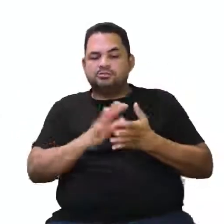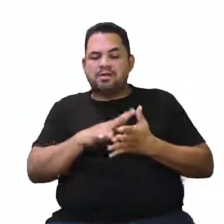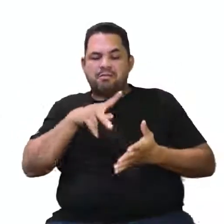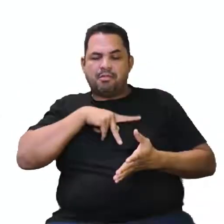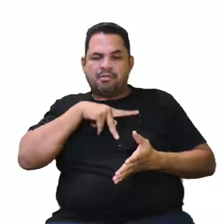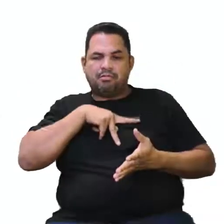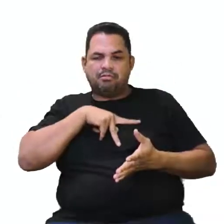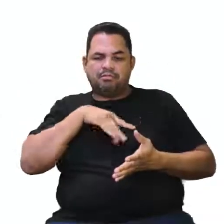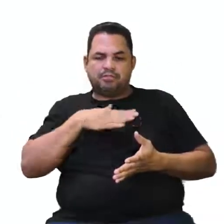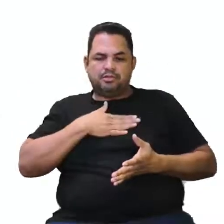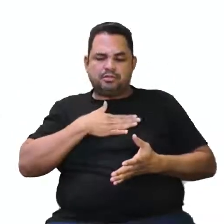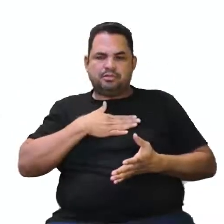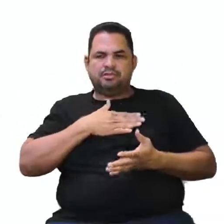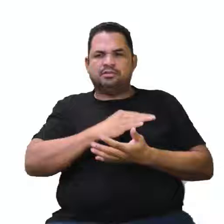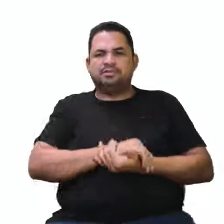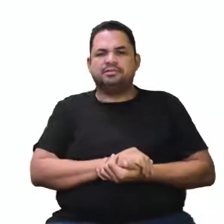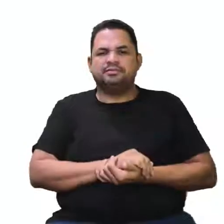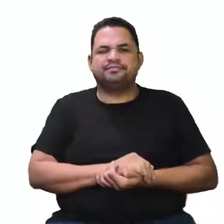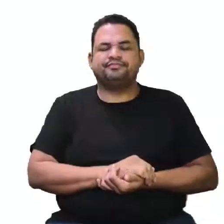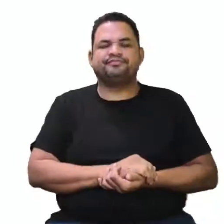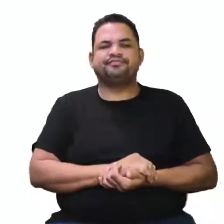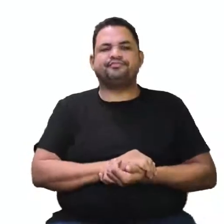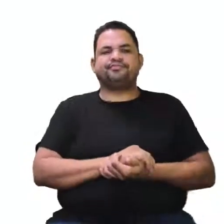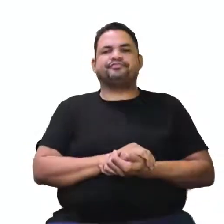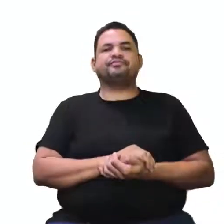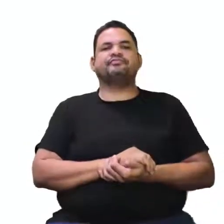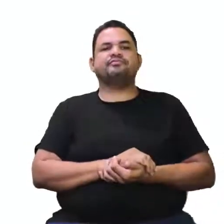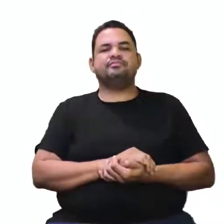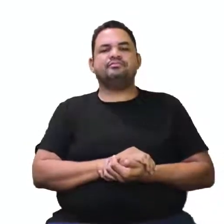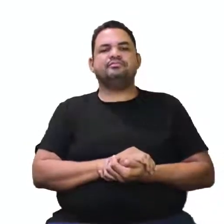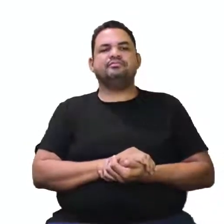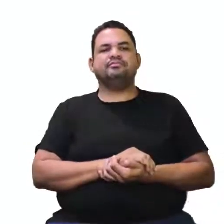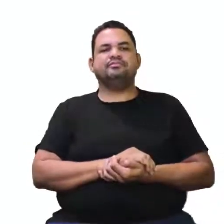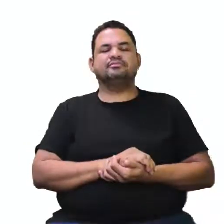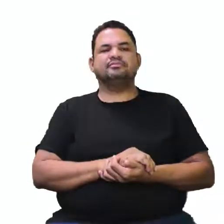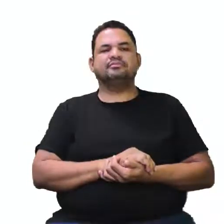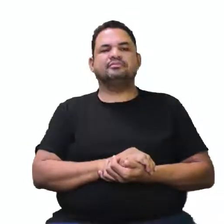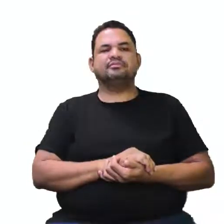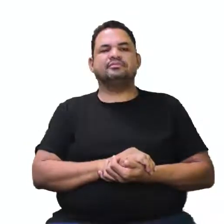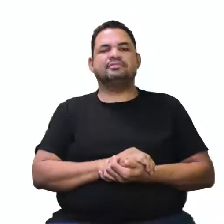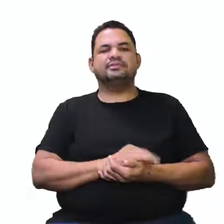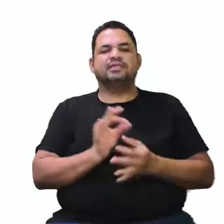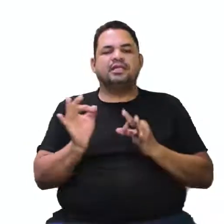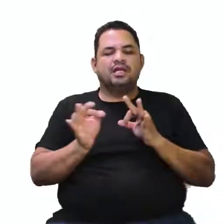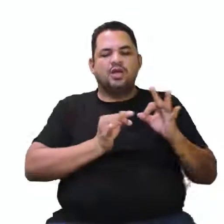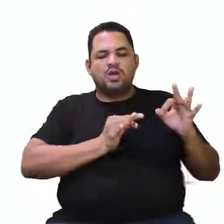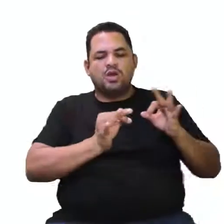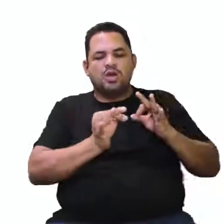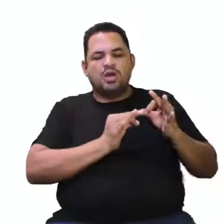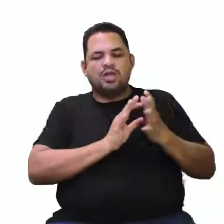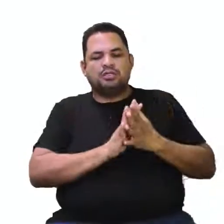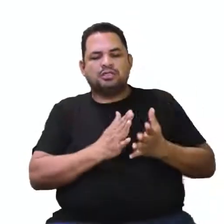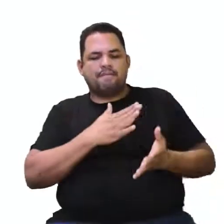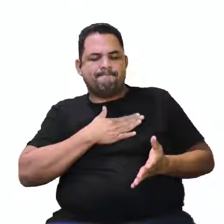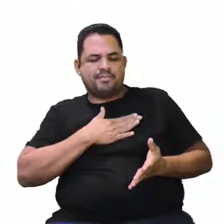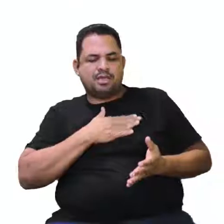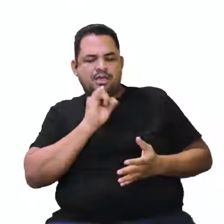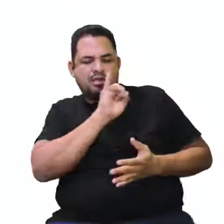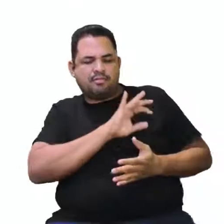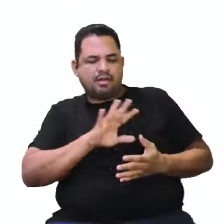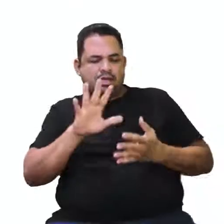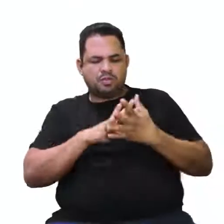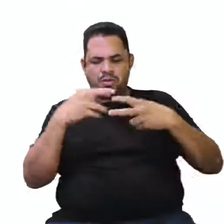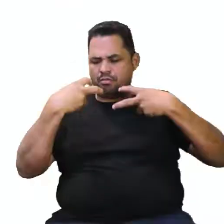mesmo. Você quer acrescentar algo, prof? Pode prosseguir, professora. Tá, ok. E aí, nessa formação aí dessa minha imagem, de como